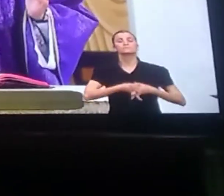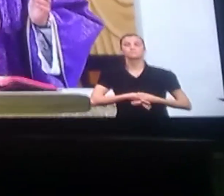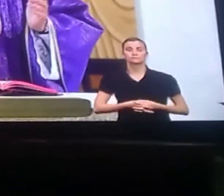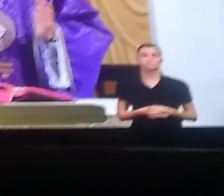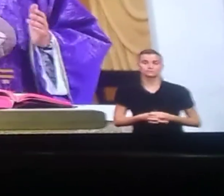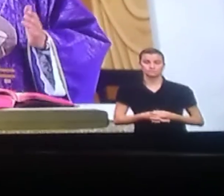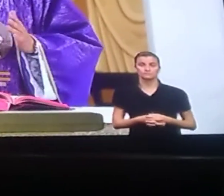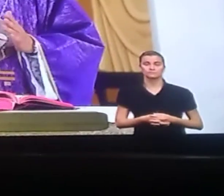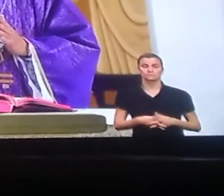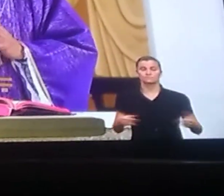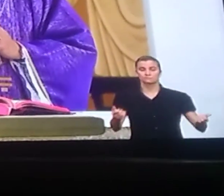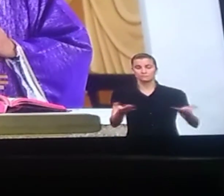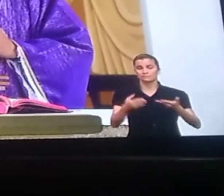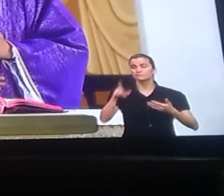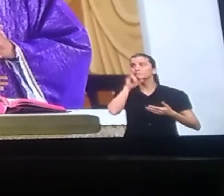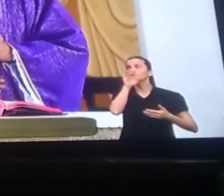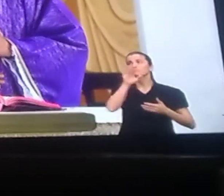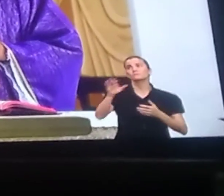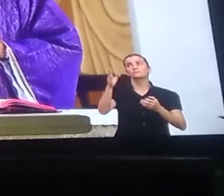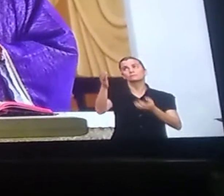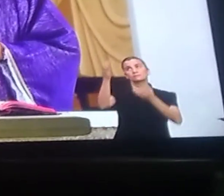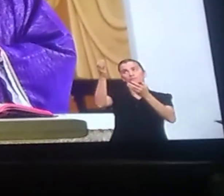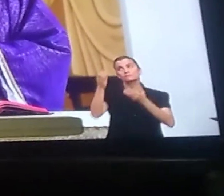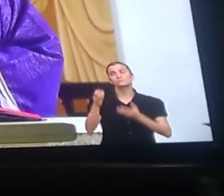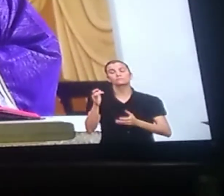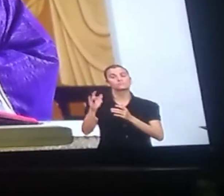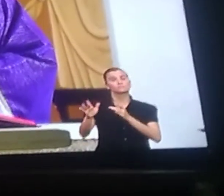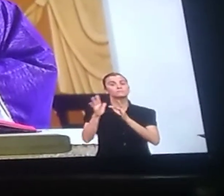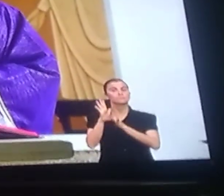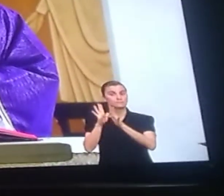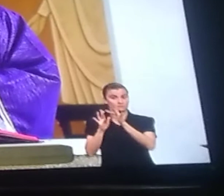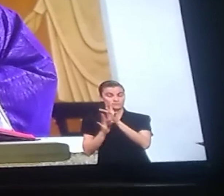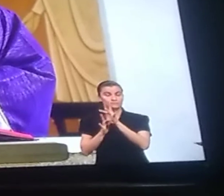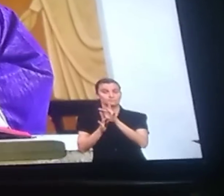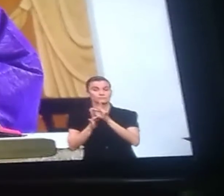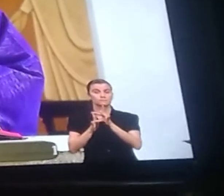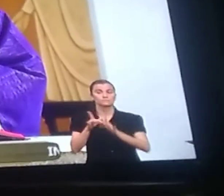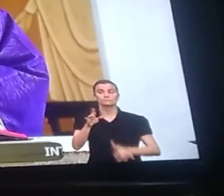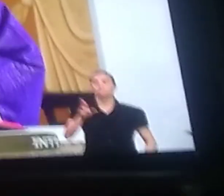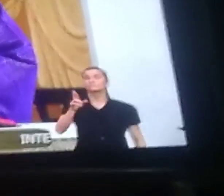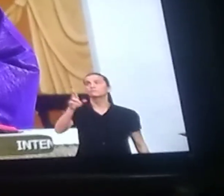vosso Filho, na unidade do Espírito Santo.